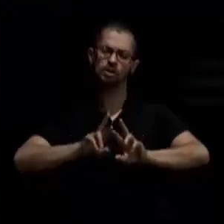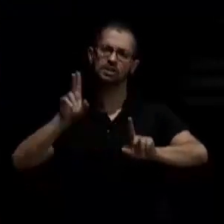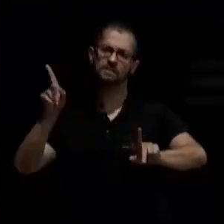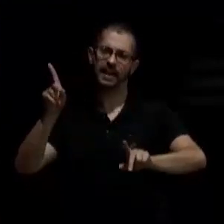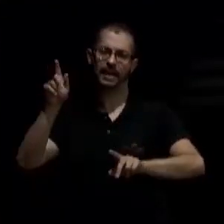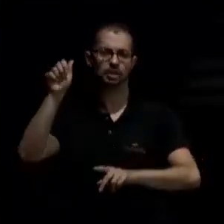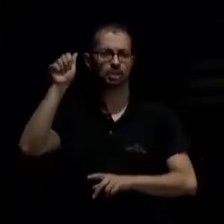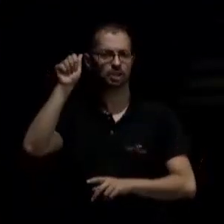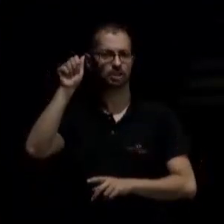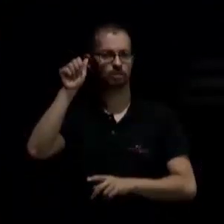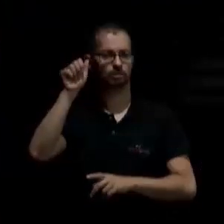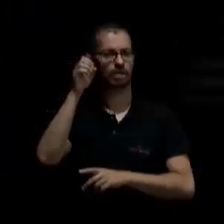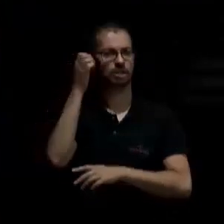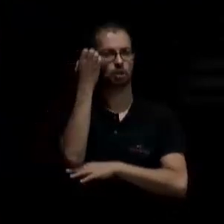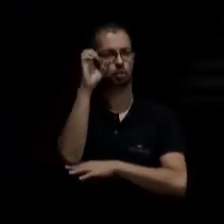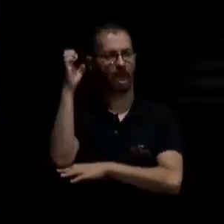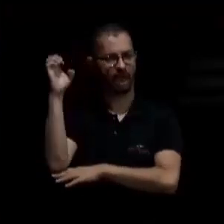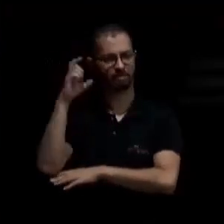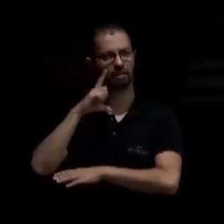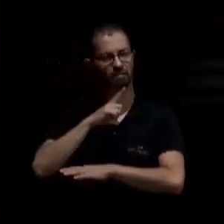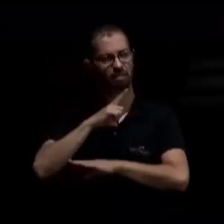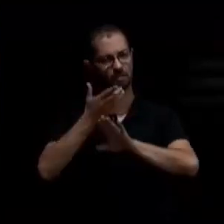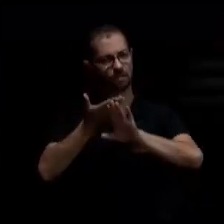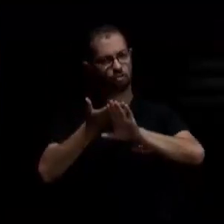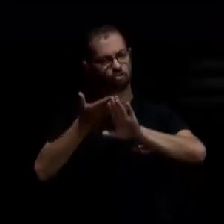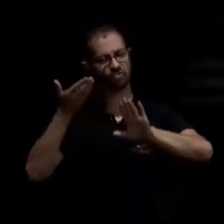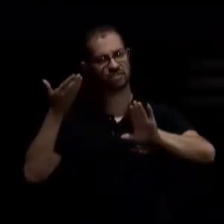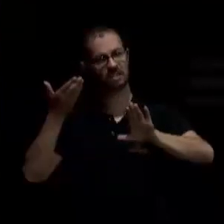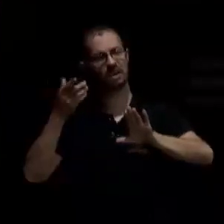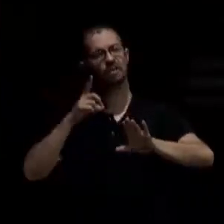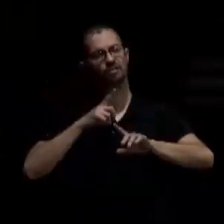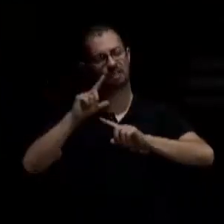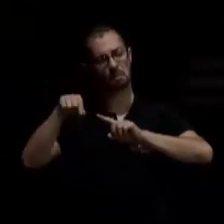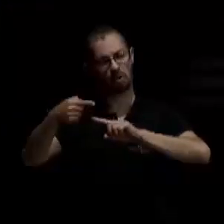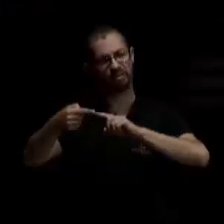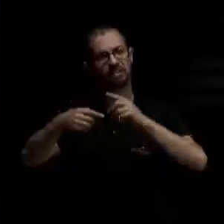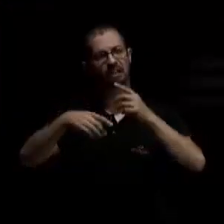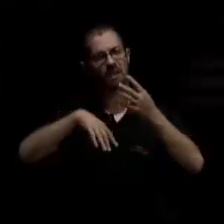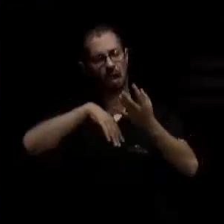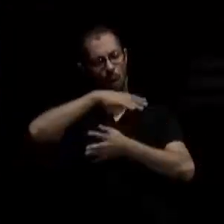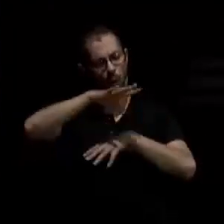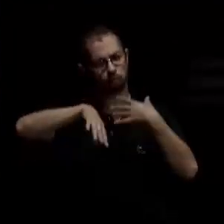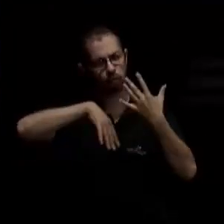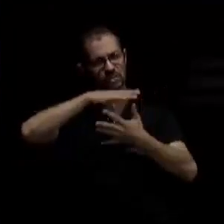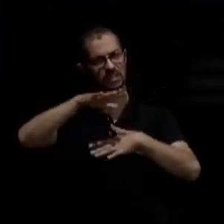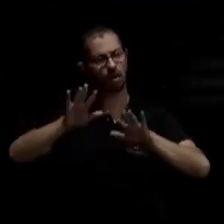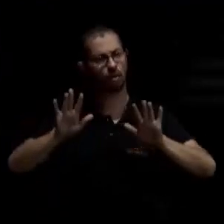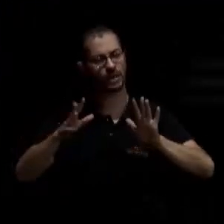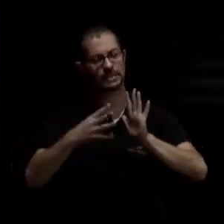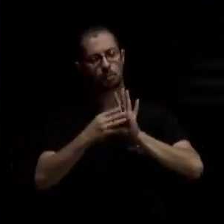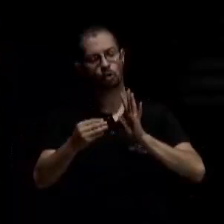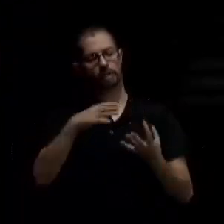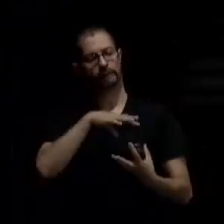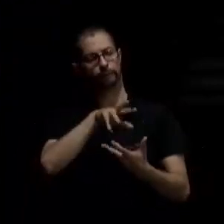Éden. Que houve a divisão e depois houve a confusão, que é esse modelo